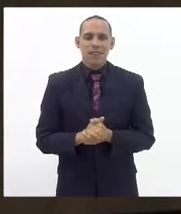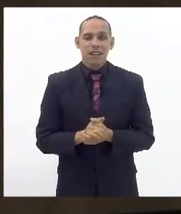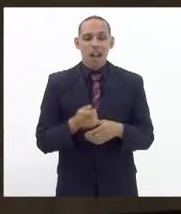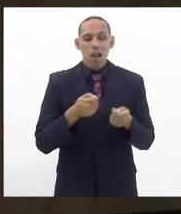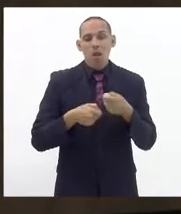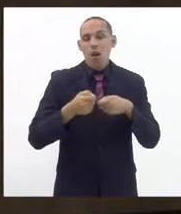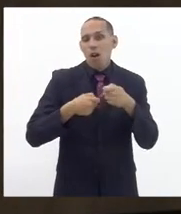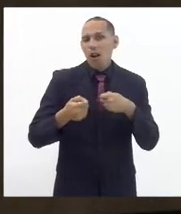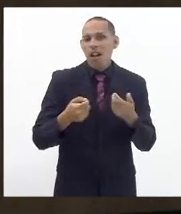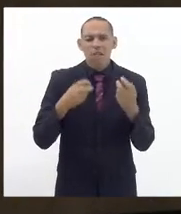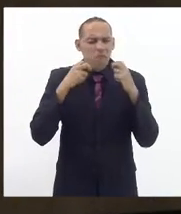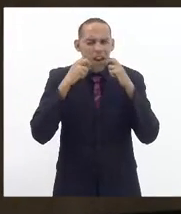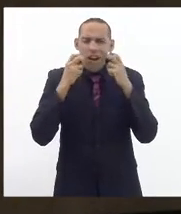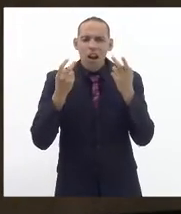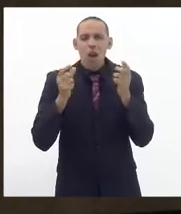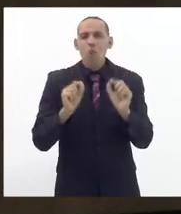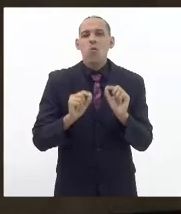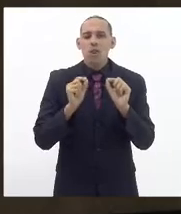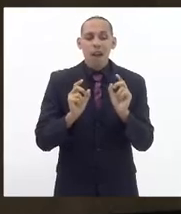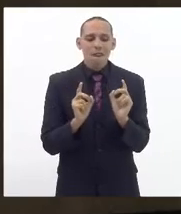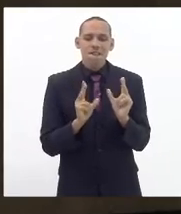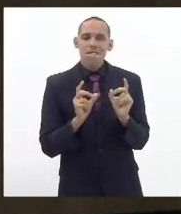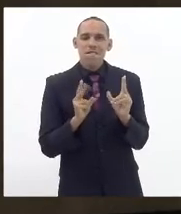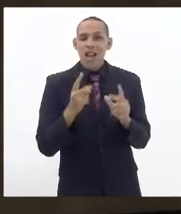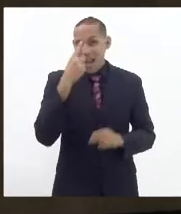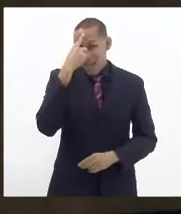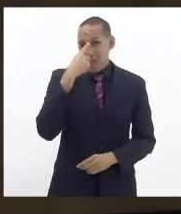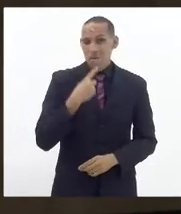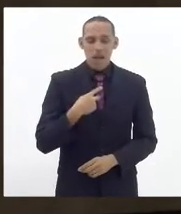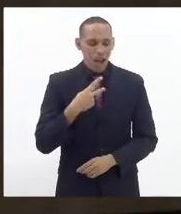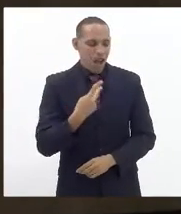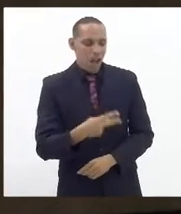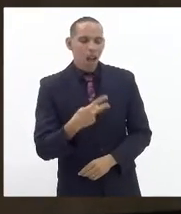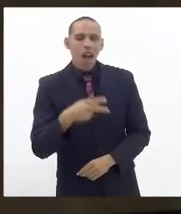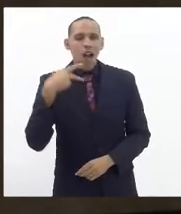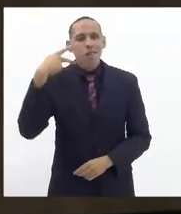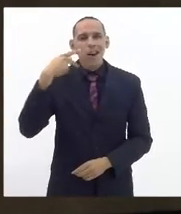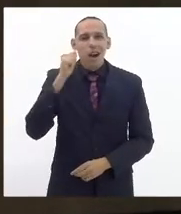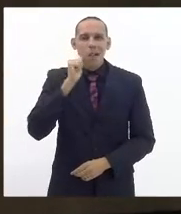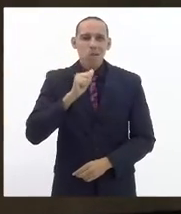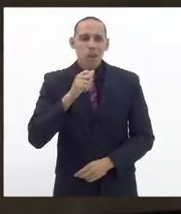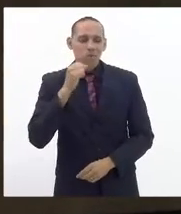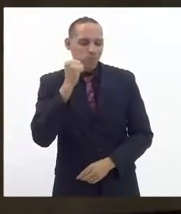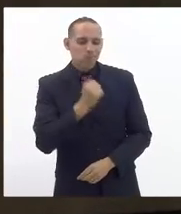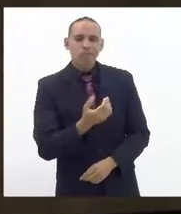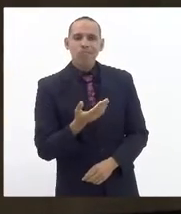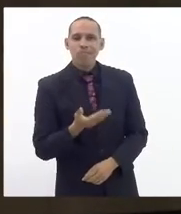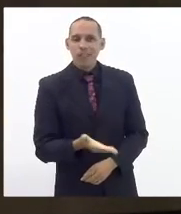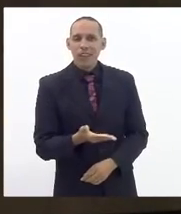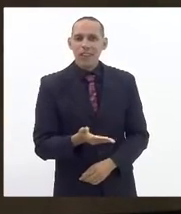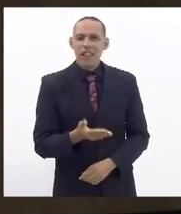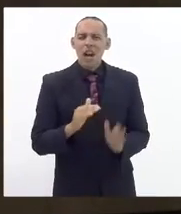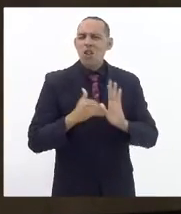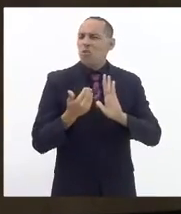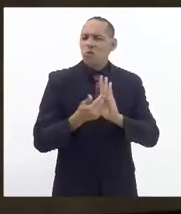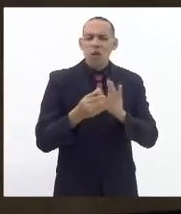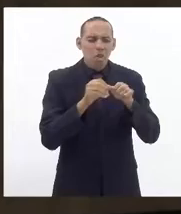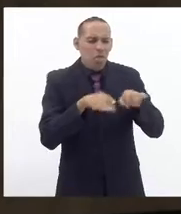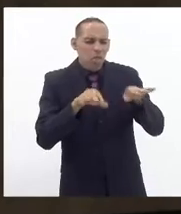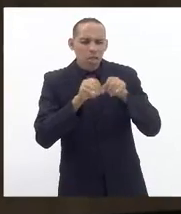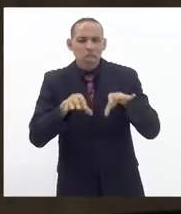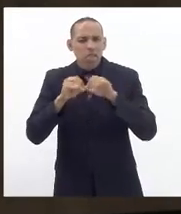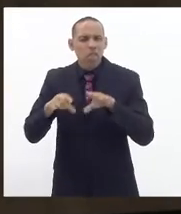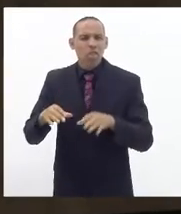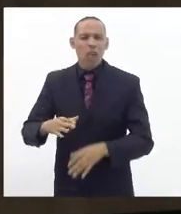vexatória em troca da venda da imagem da vereadora assassinada. Além de tudo que faz de prejudicial, de